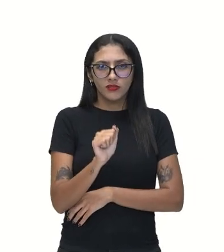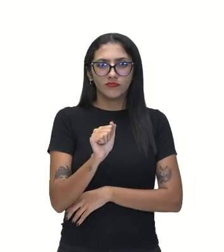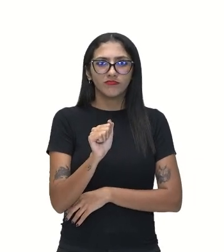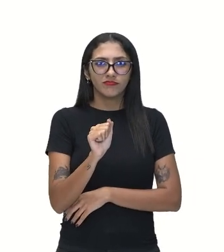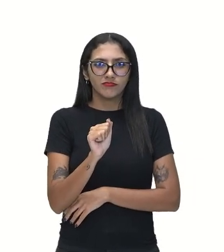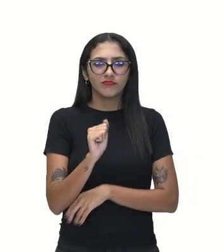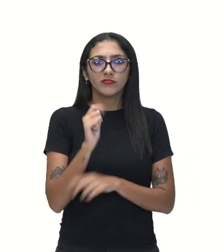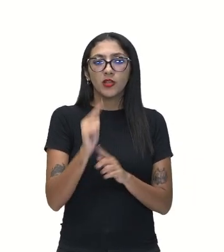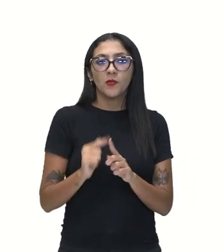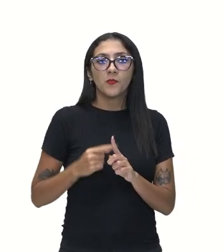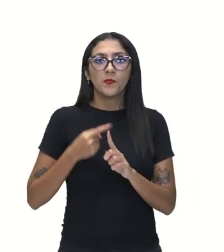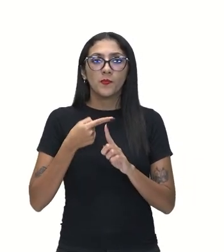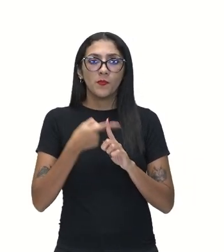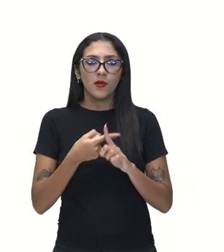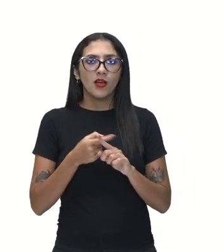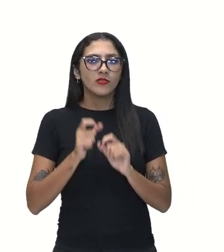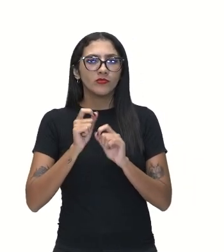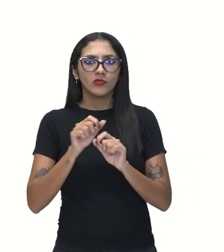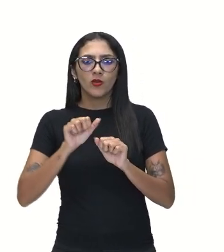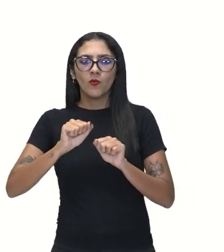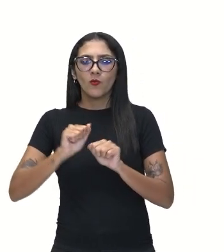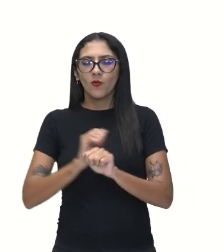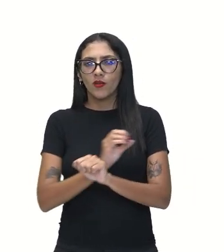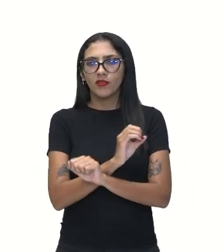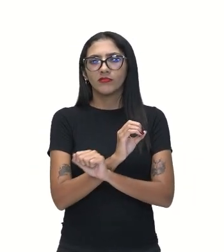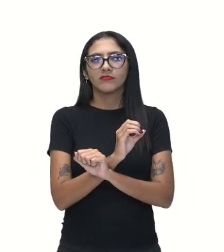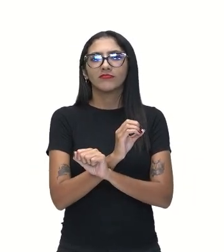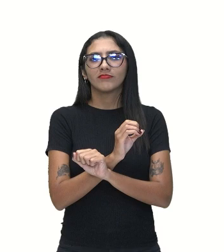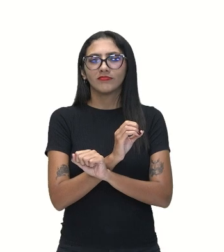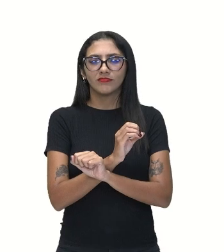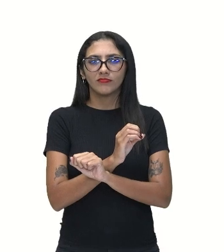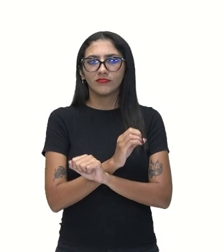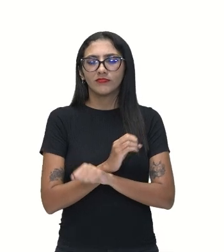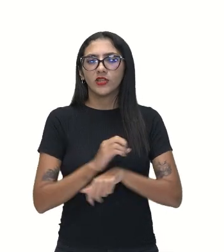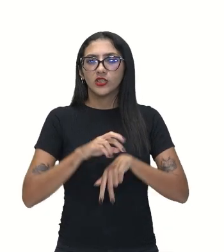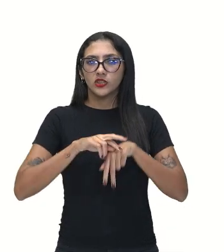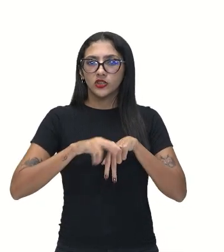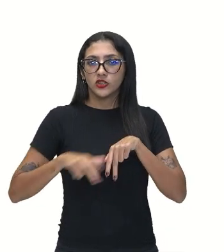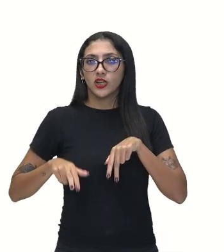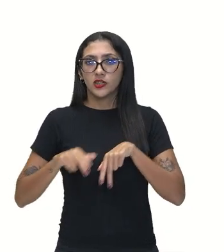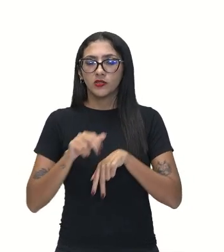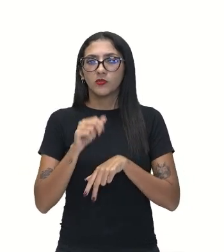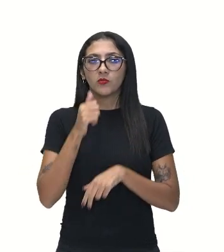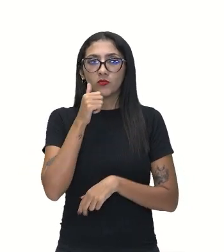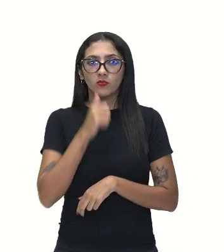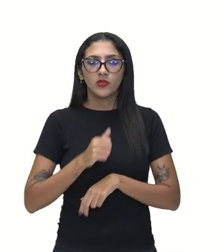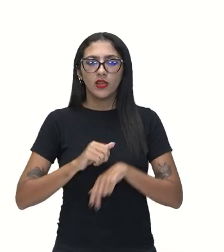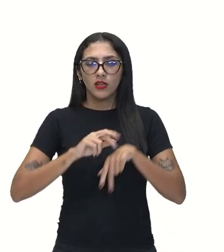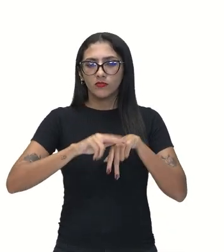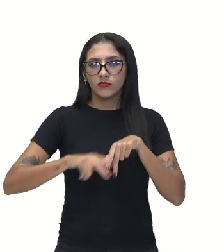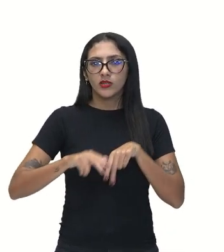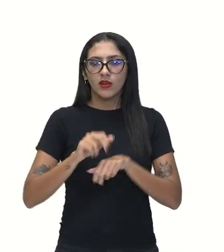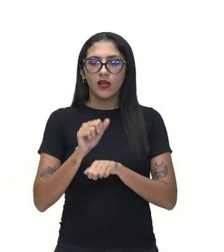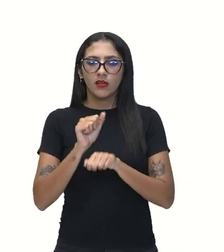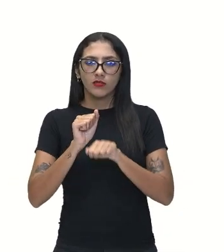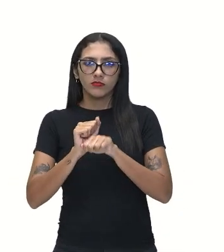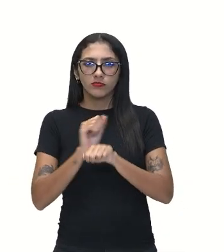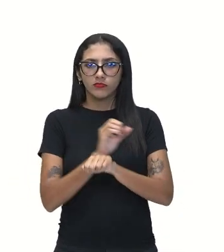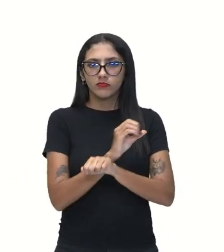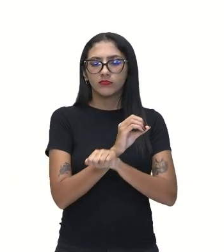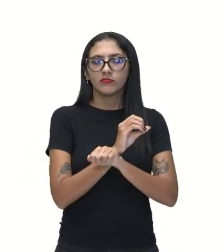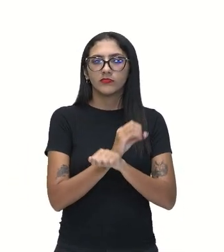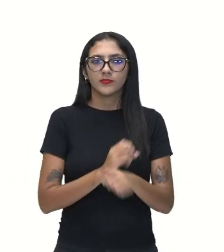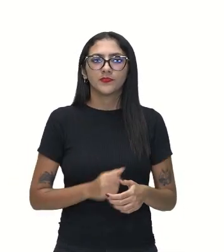a, mais o artigo feminino as, ok? Então, você já sabe que esse